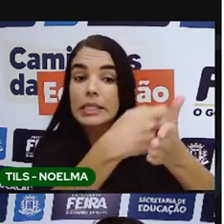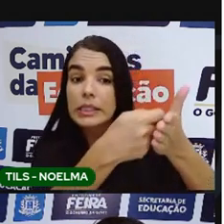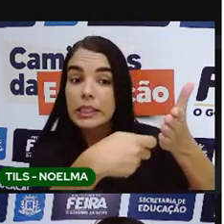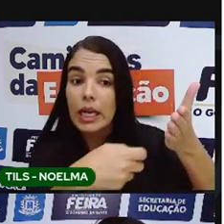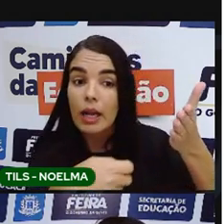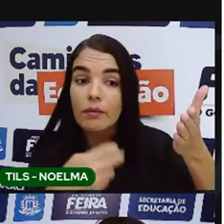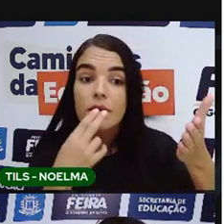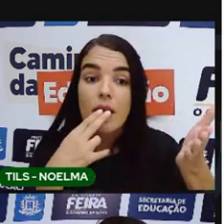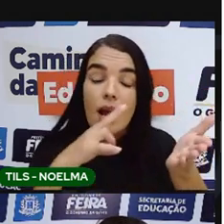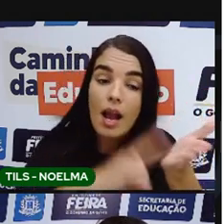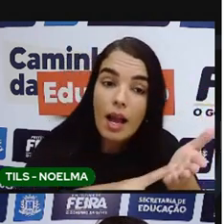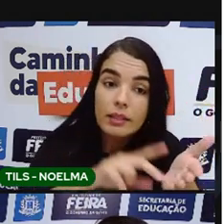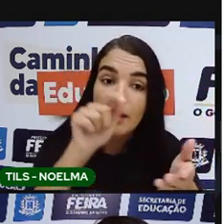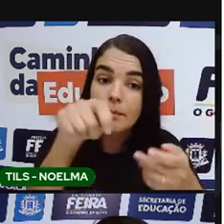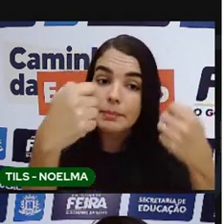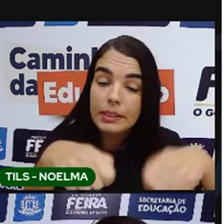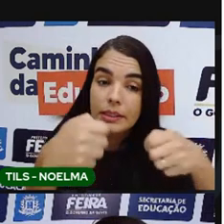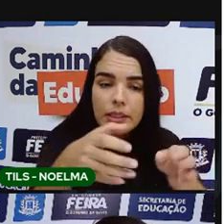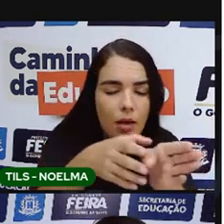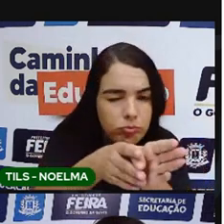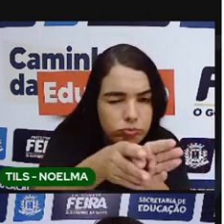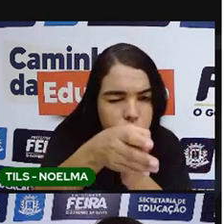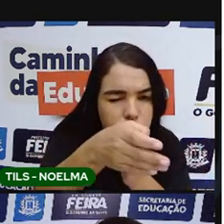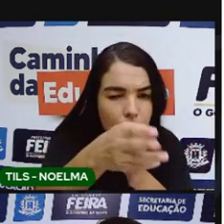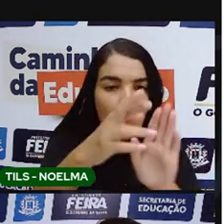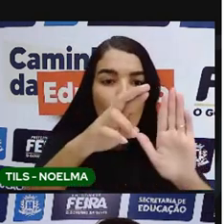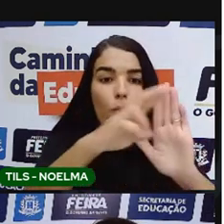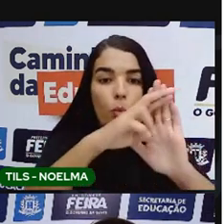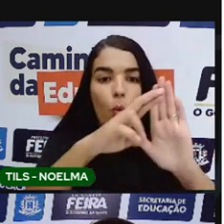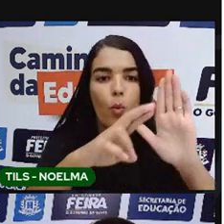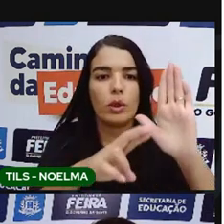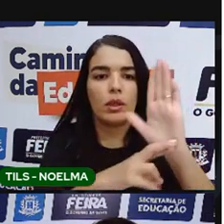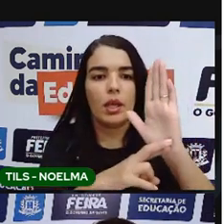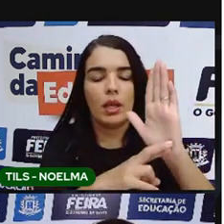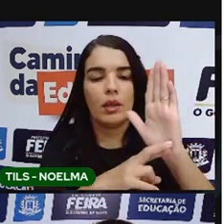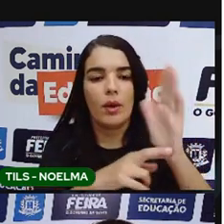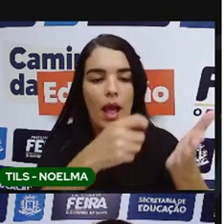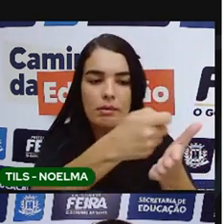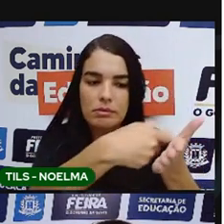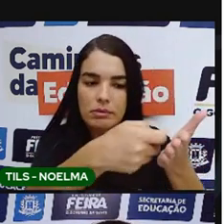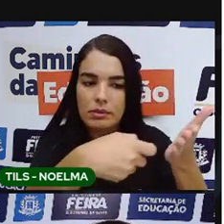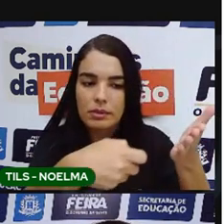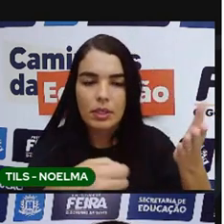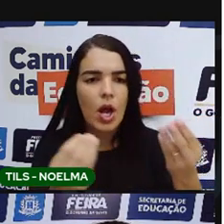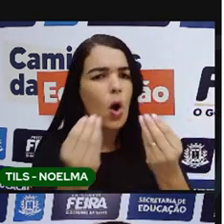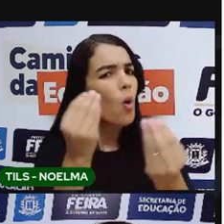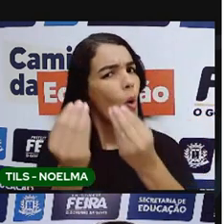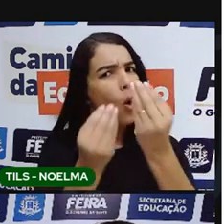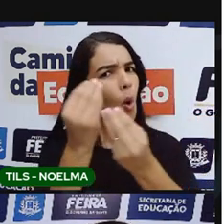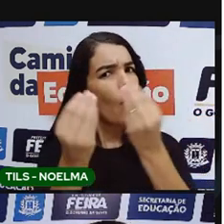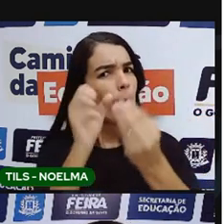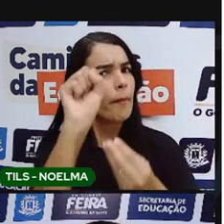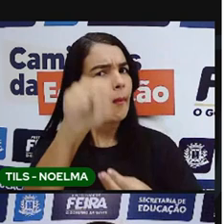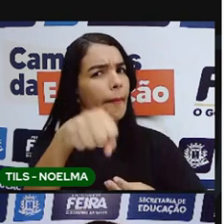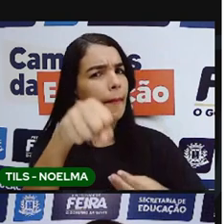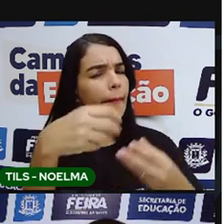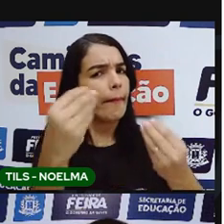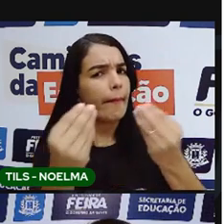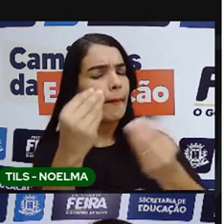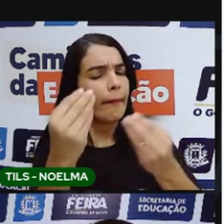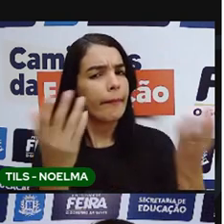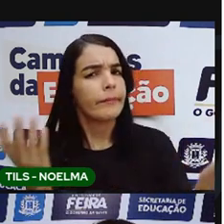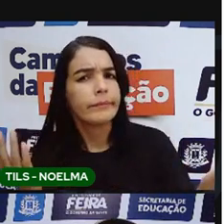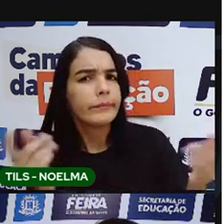vocês devem seguir o roteiro de escrita como é próprio quase um carta